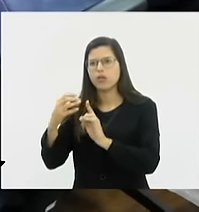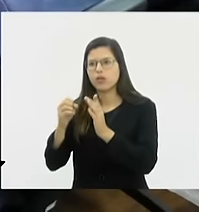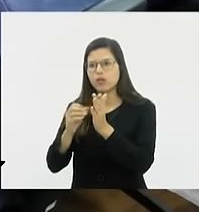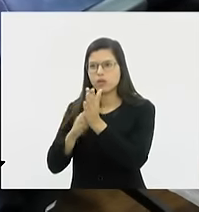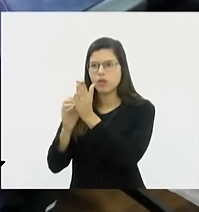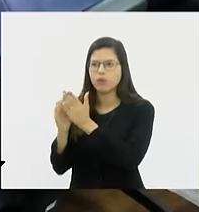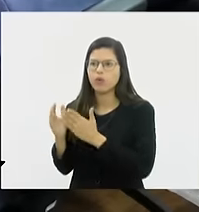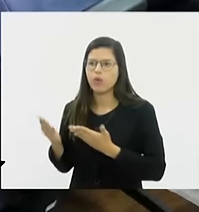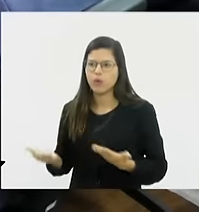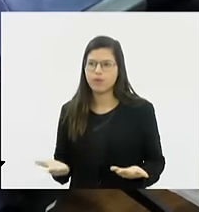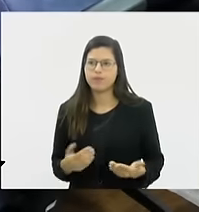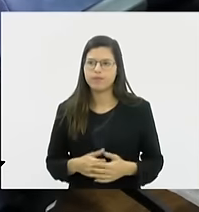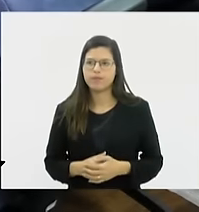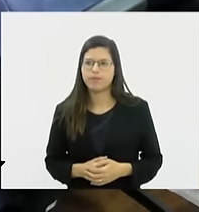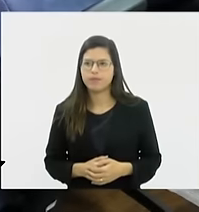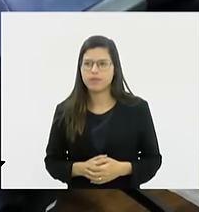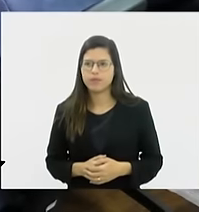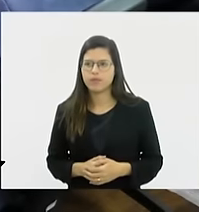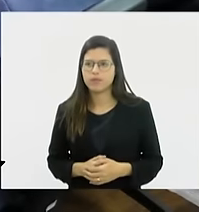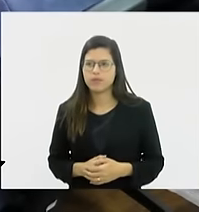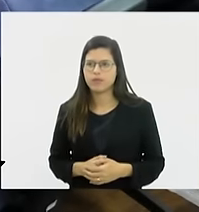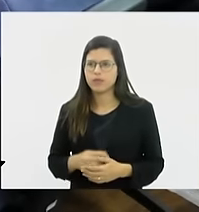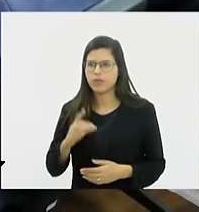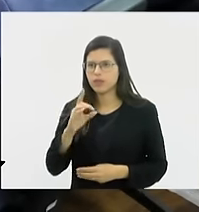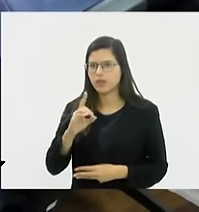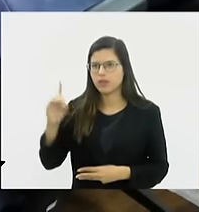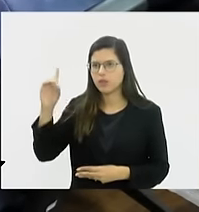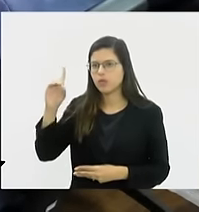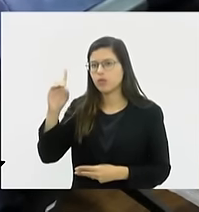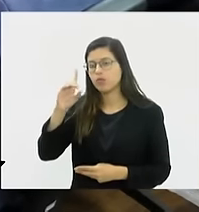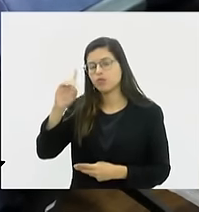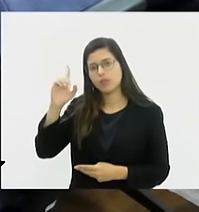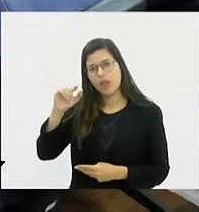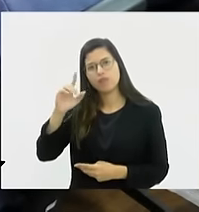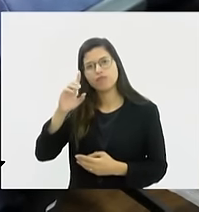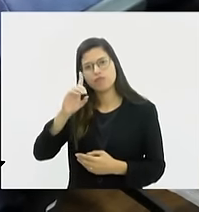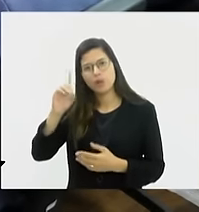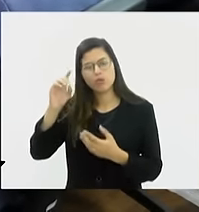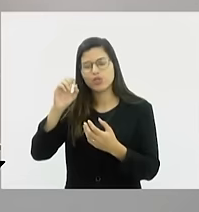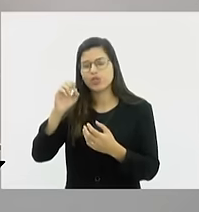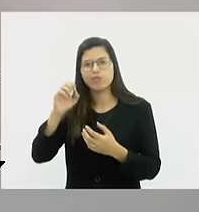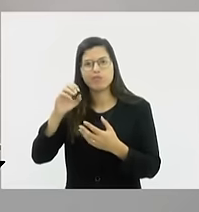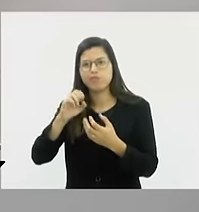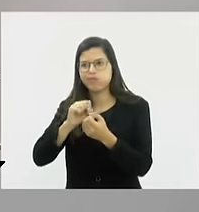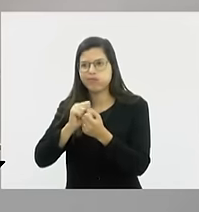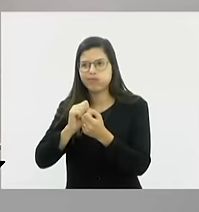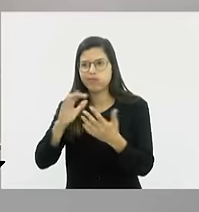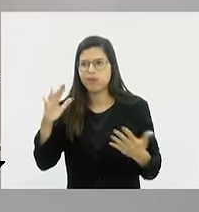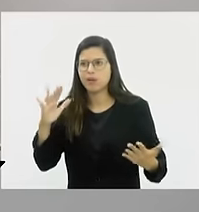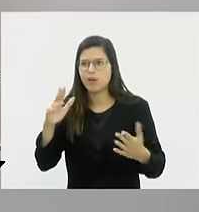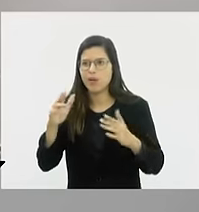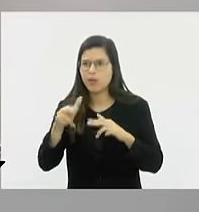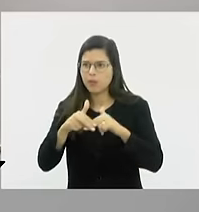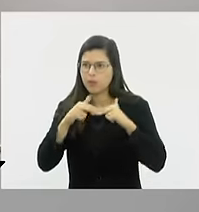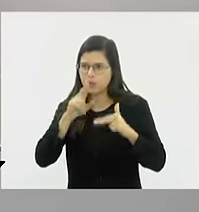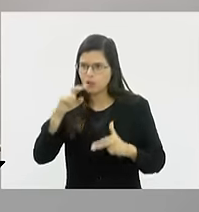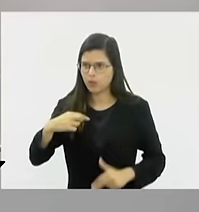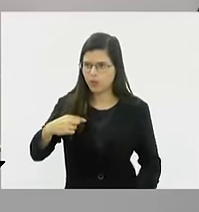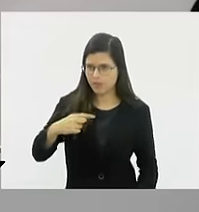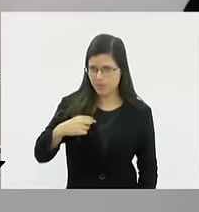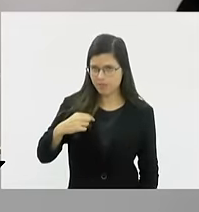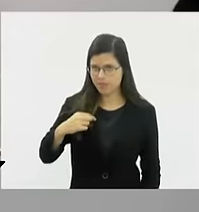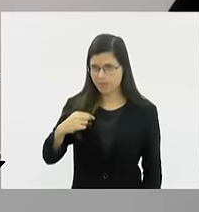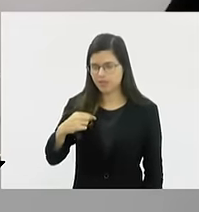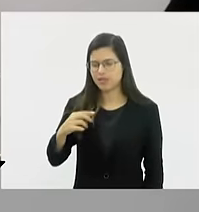gratidão. E Deus é Deus de surpresas, por isso que eu uso aqui, ó, ele existe. Amém.